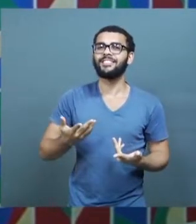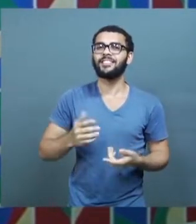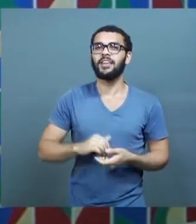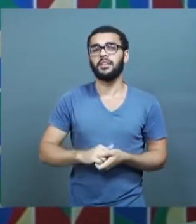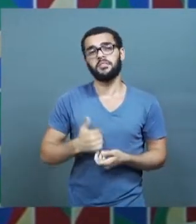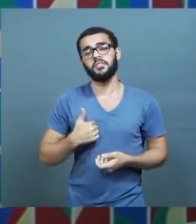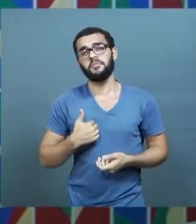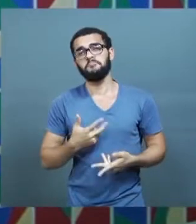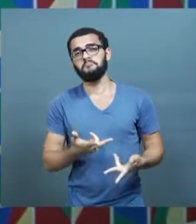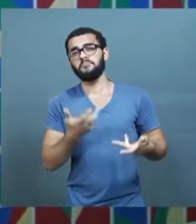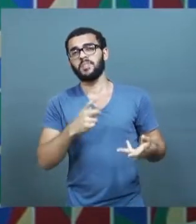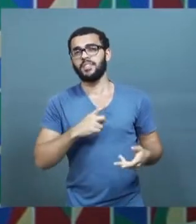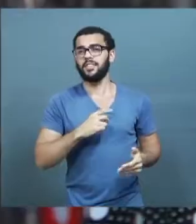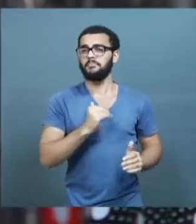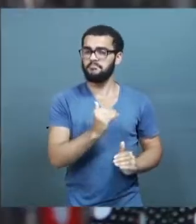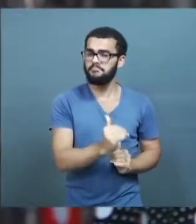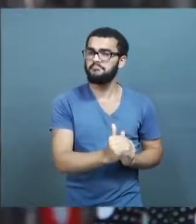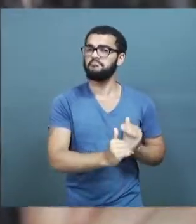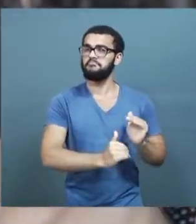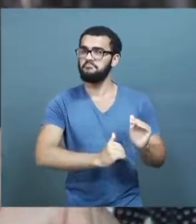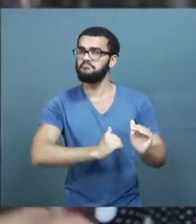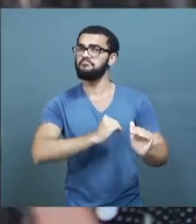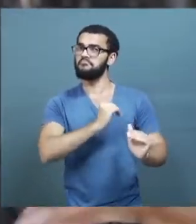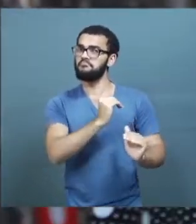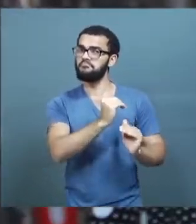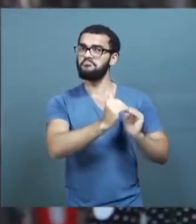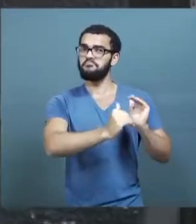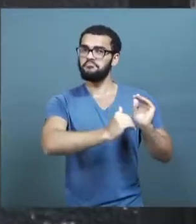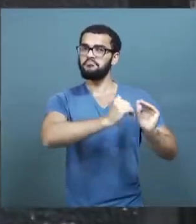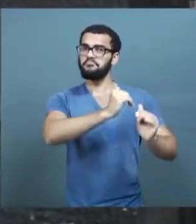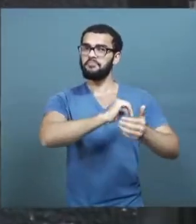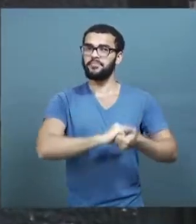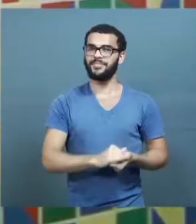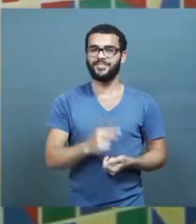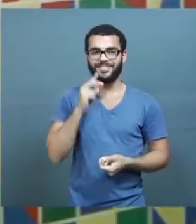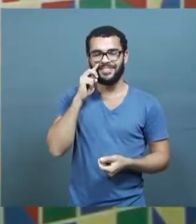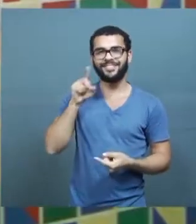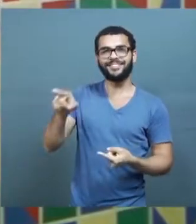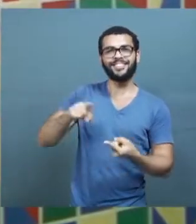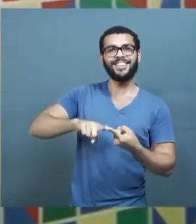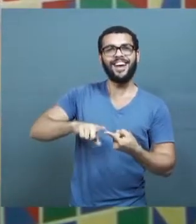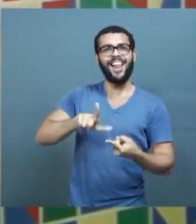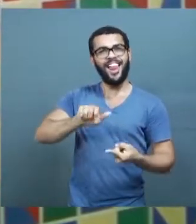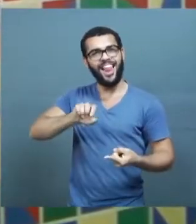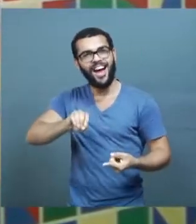evolução está sendo mais ou menos assim. São pessoas como a dona Lau, o William e a